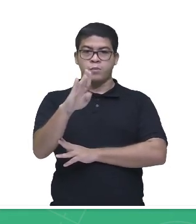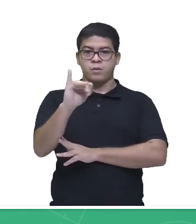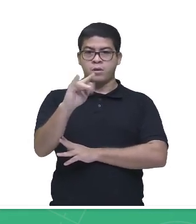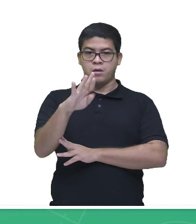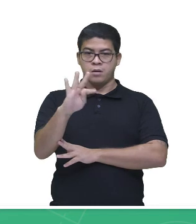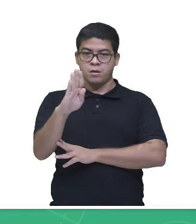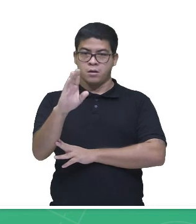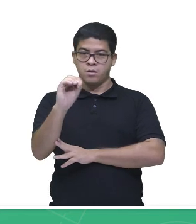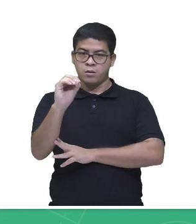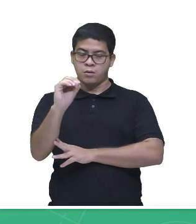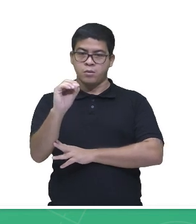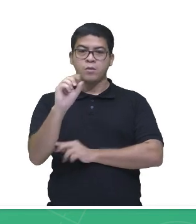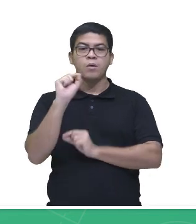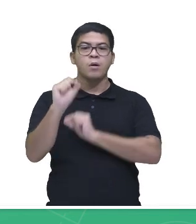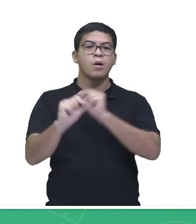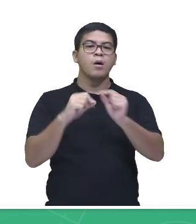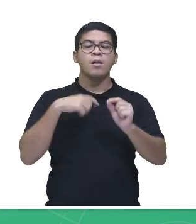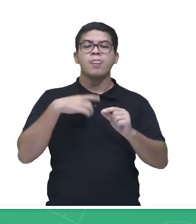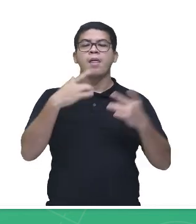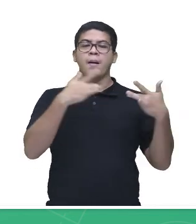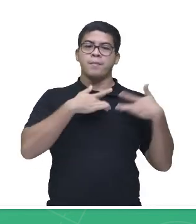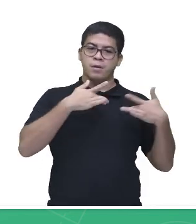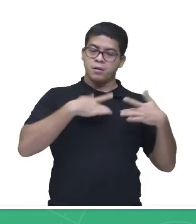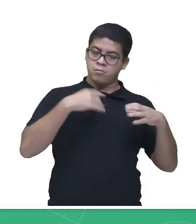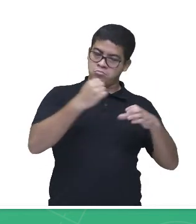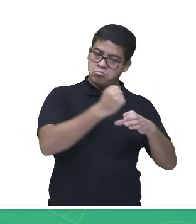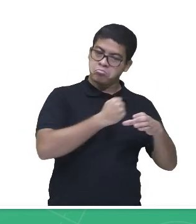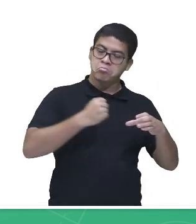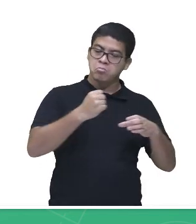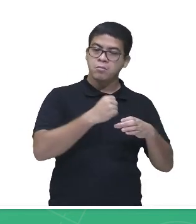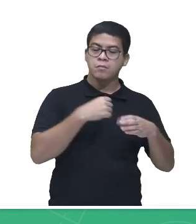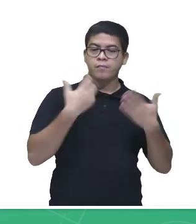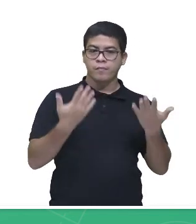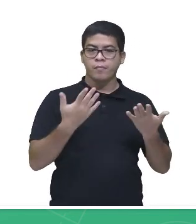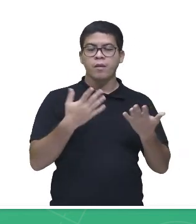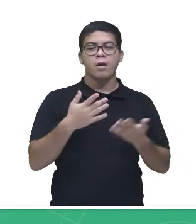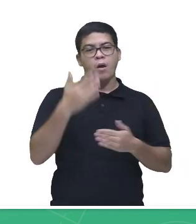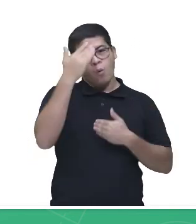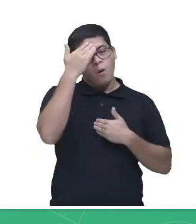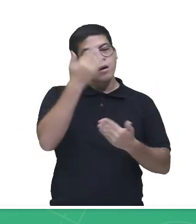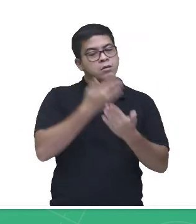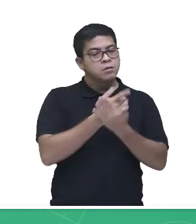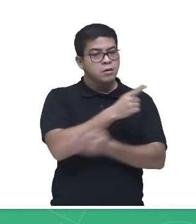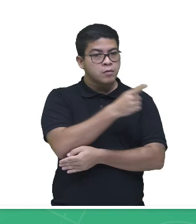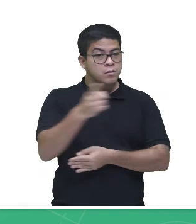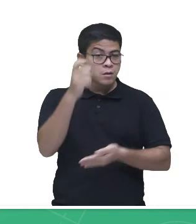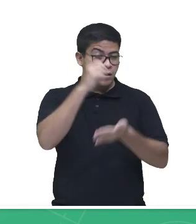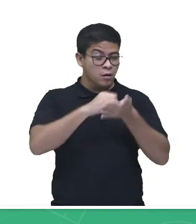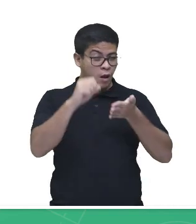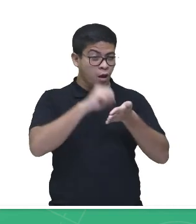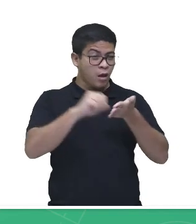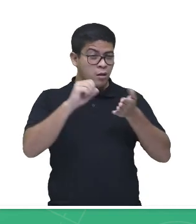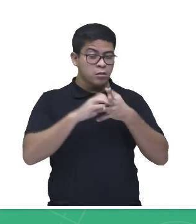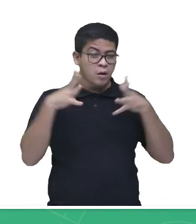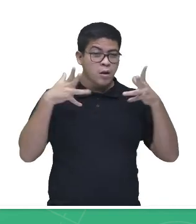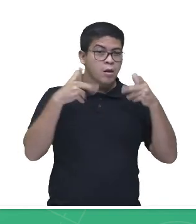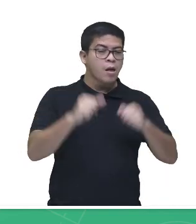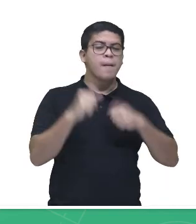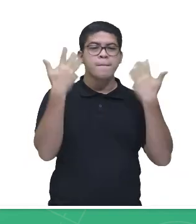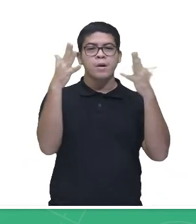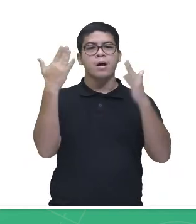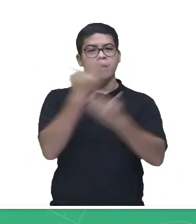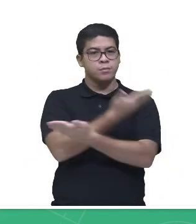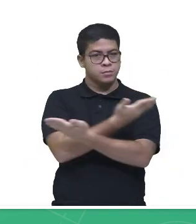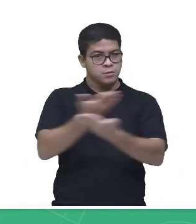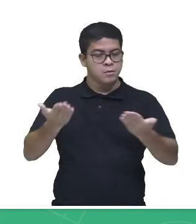descubierto, la pasión por la cocina. Eu acredito que vocês fizeram e eu gostaria de